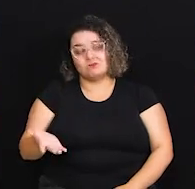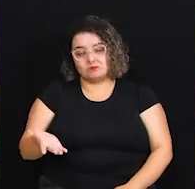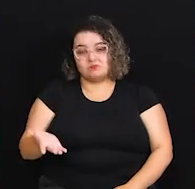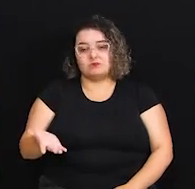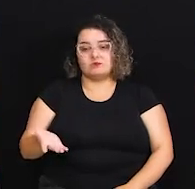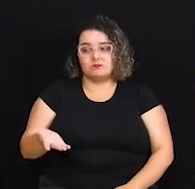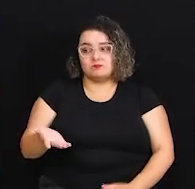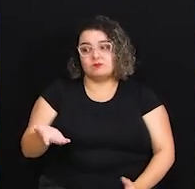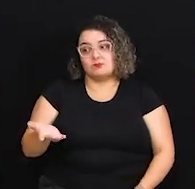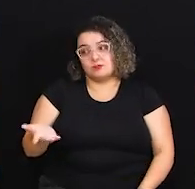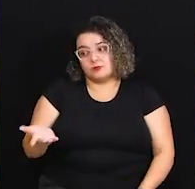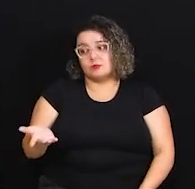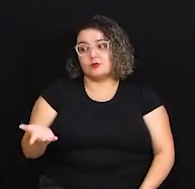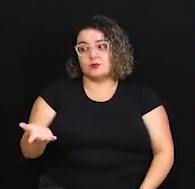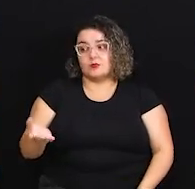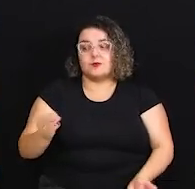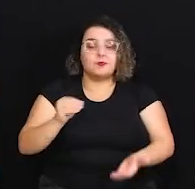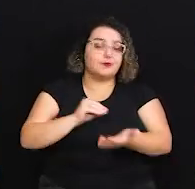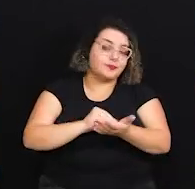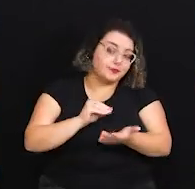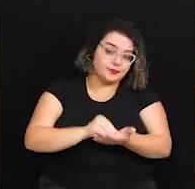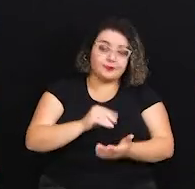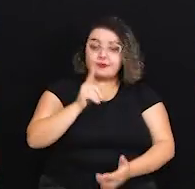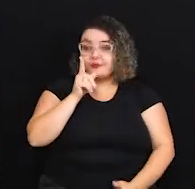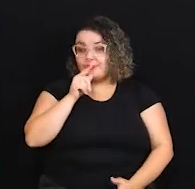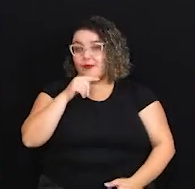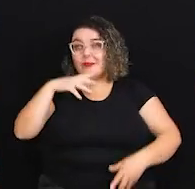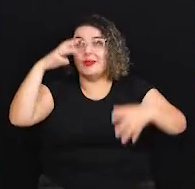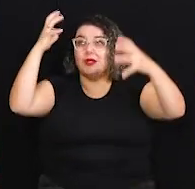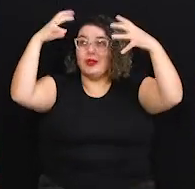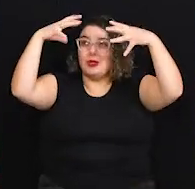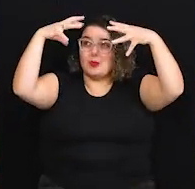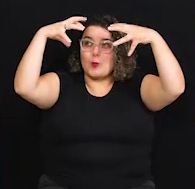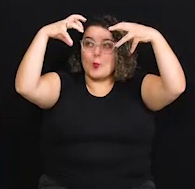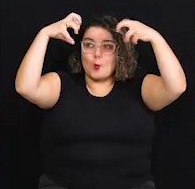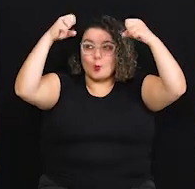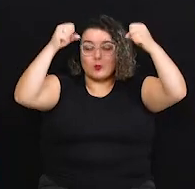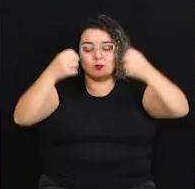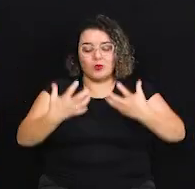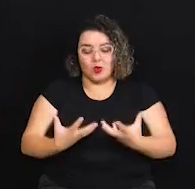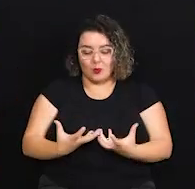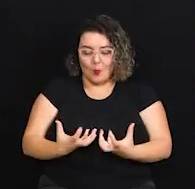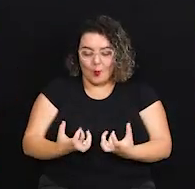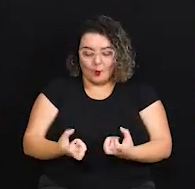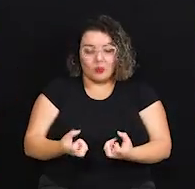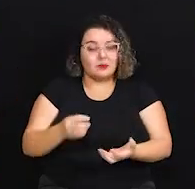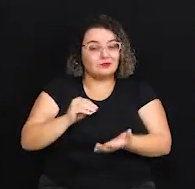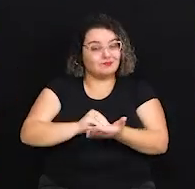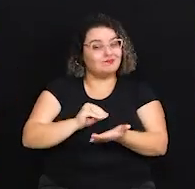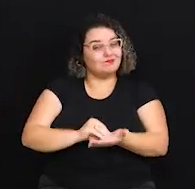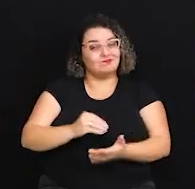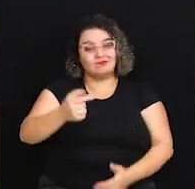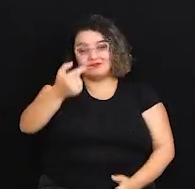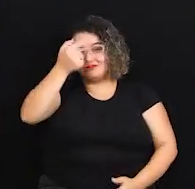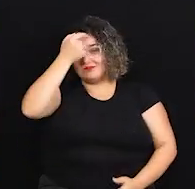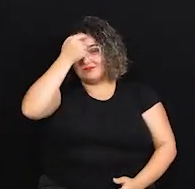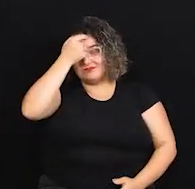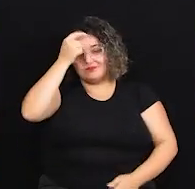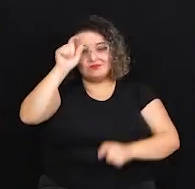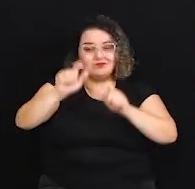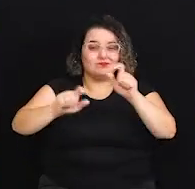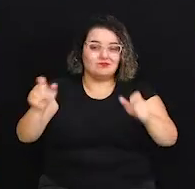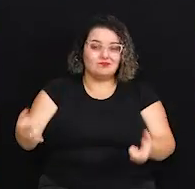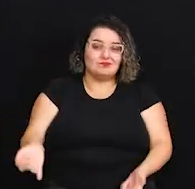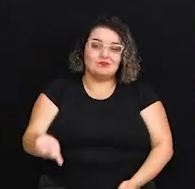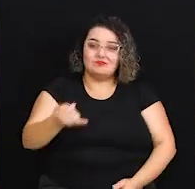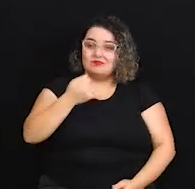em questão da falta d'água, do clima seco, né? A falta de conscientização, né? Infelizmente